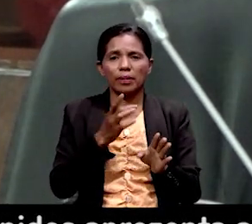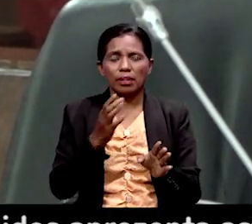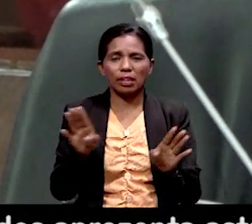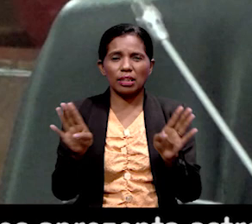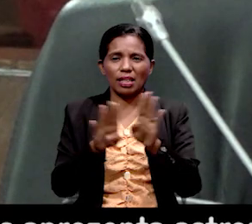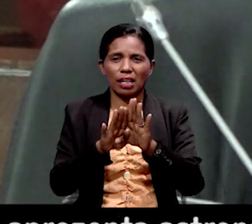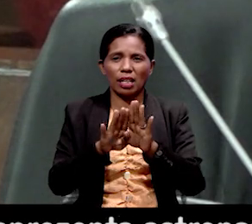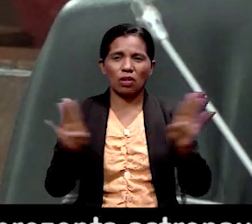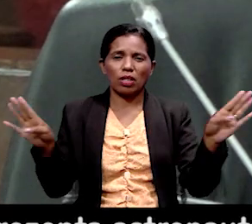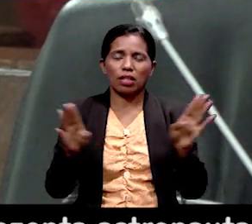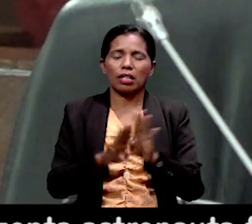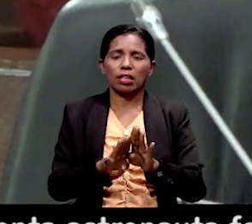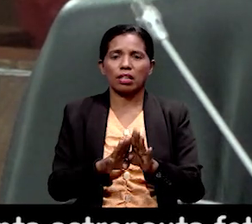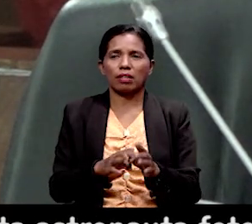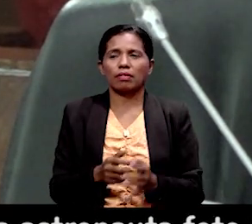linha